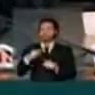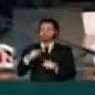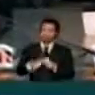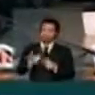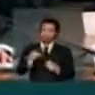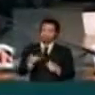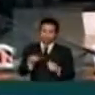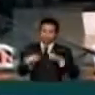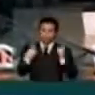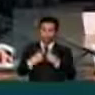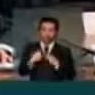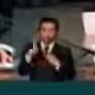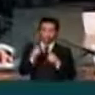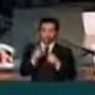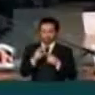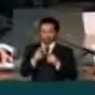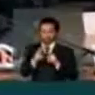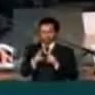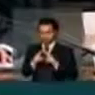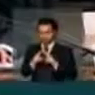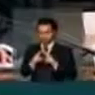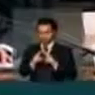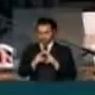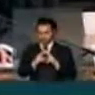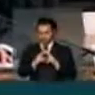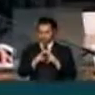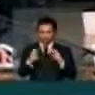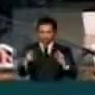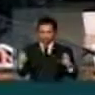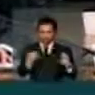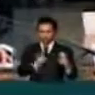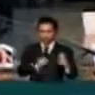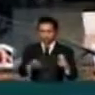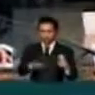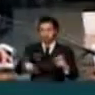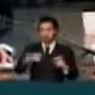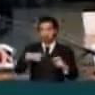Tubarão, em Florianópolis, com grandes empresas, por exemplo, são as vans,